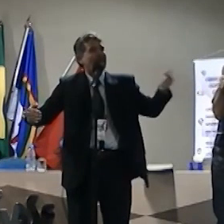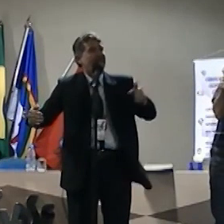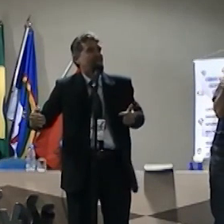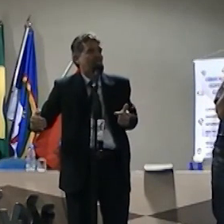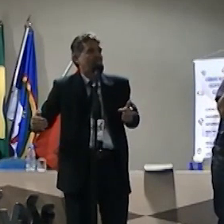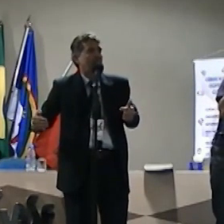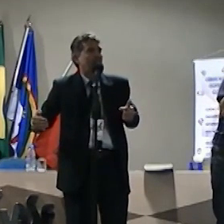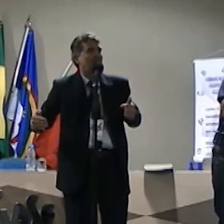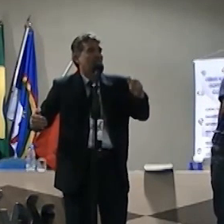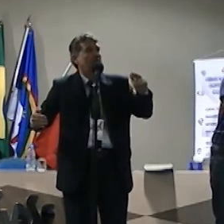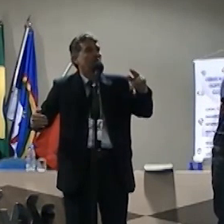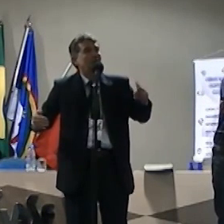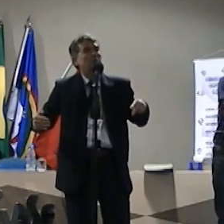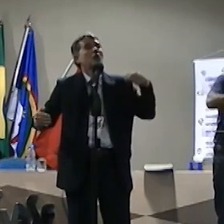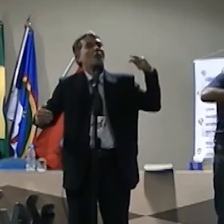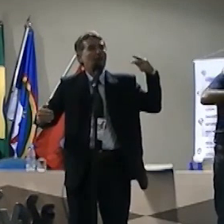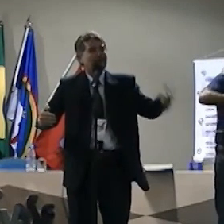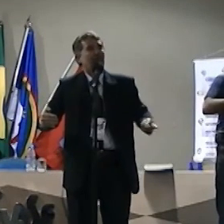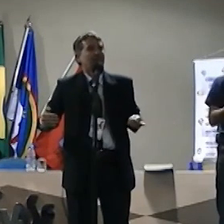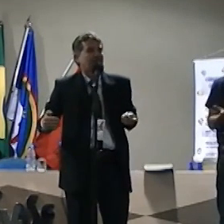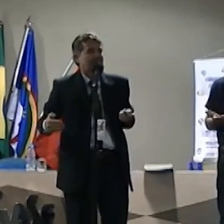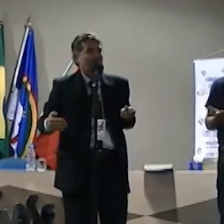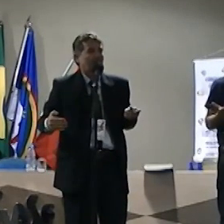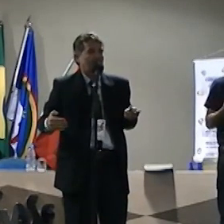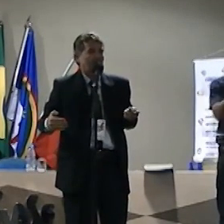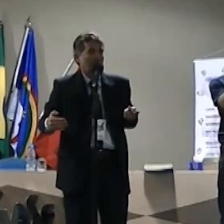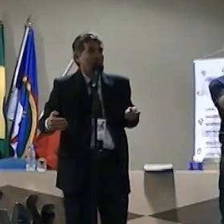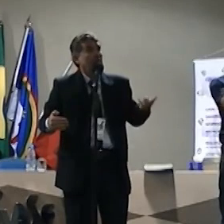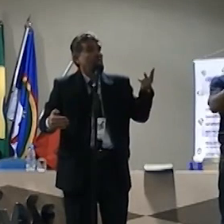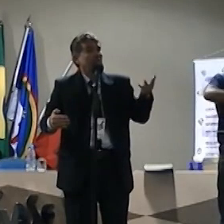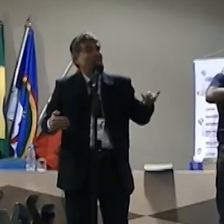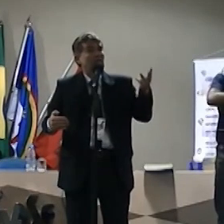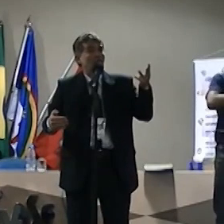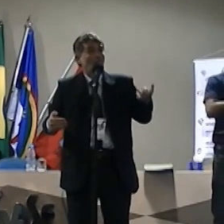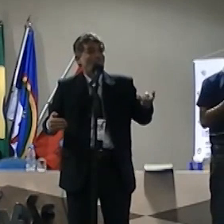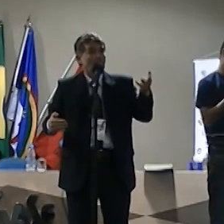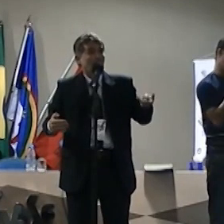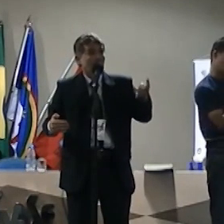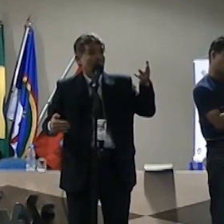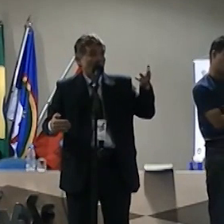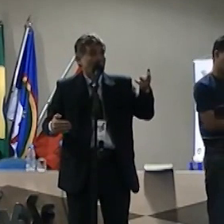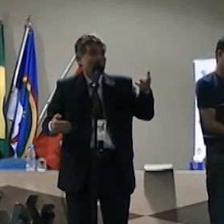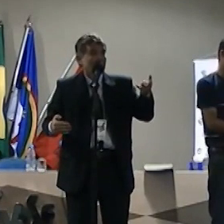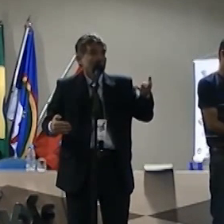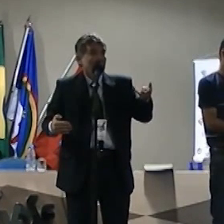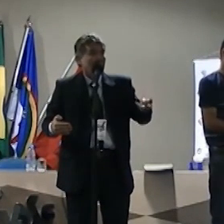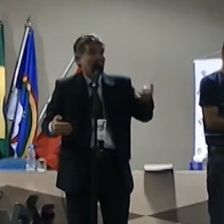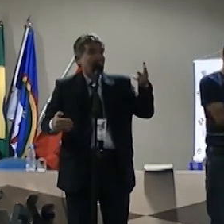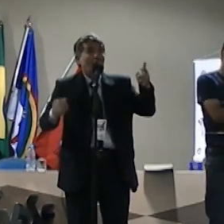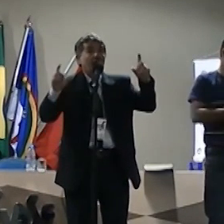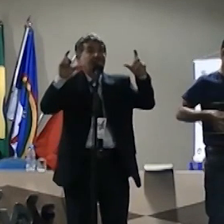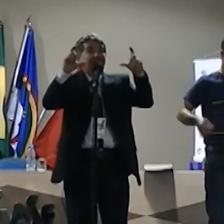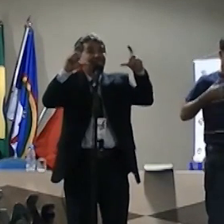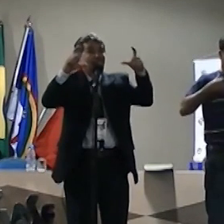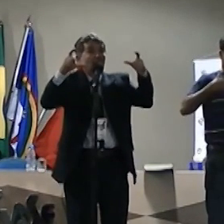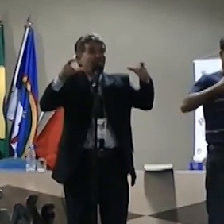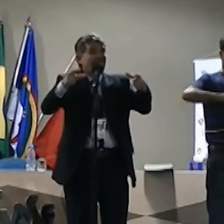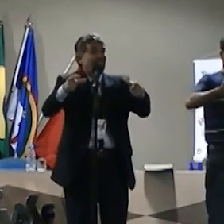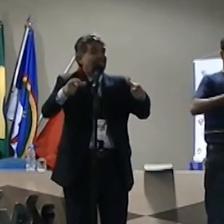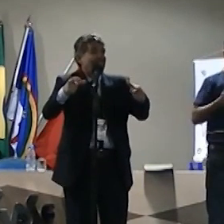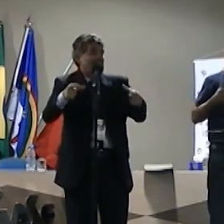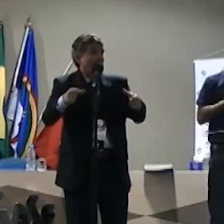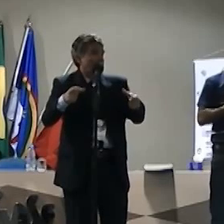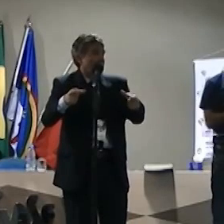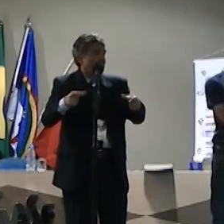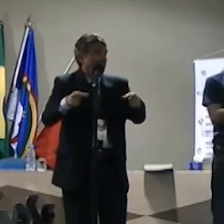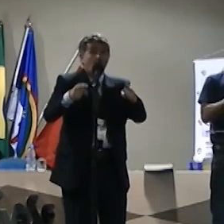que o pai fez a prova do menino, eu tenho situações que o intérprete fez a prova por ele. E eu tenho situações de concurso público que a prova está dada no